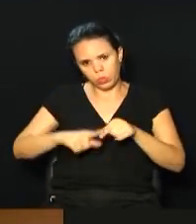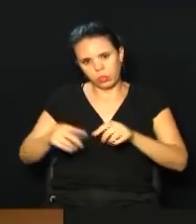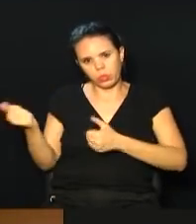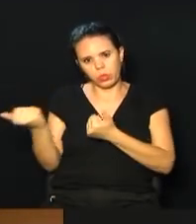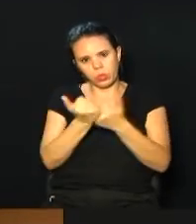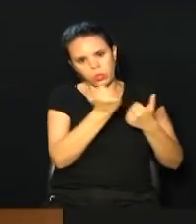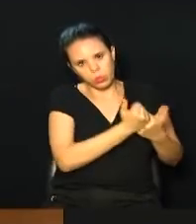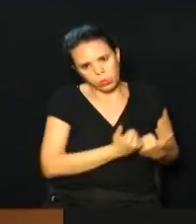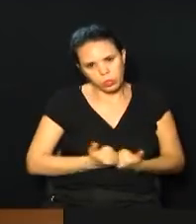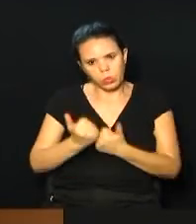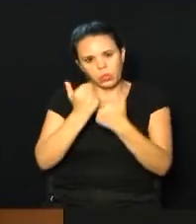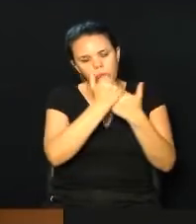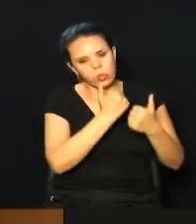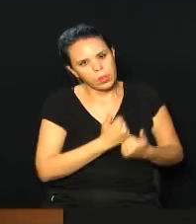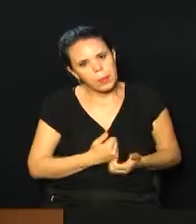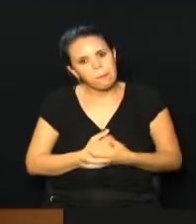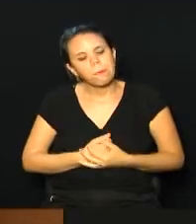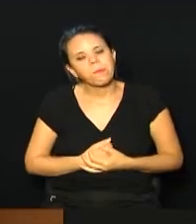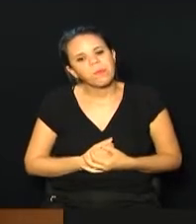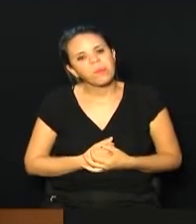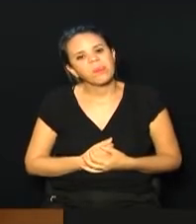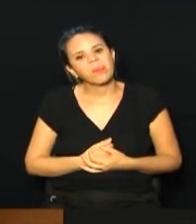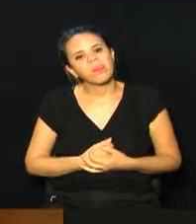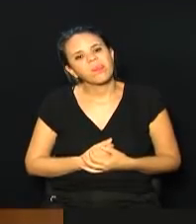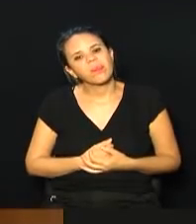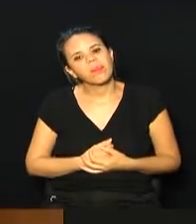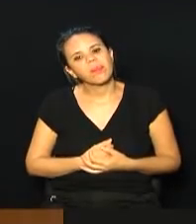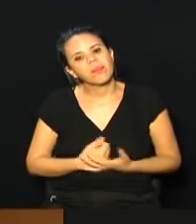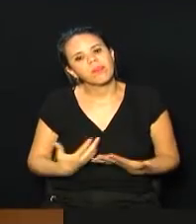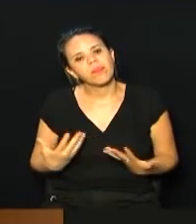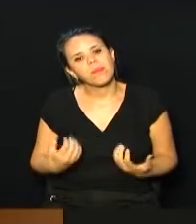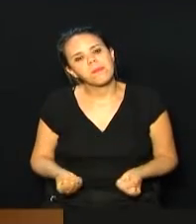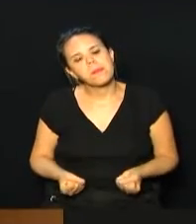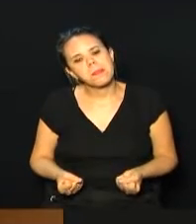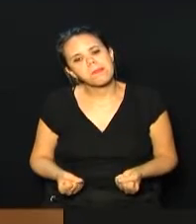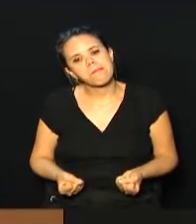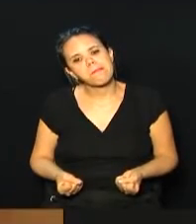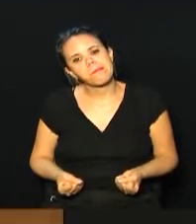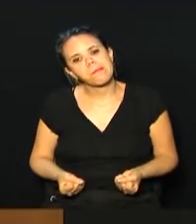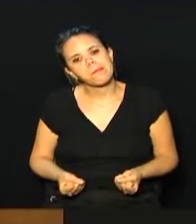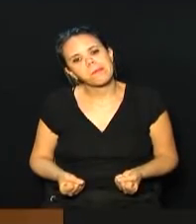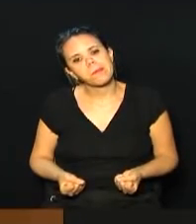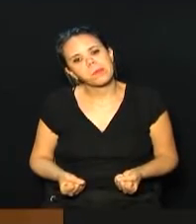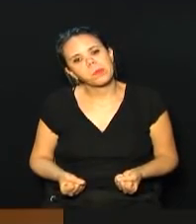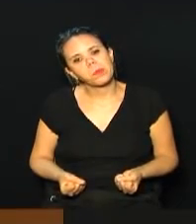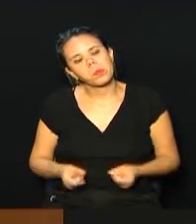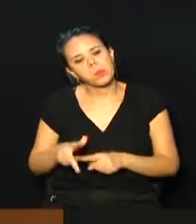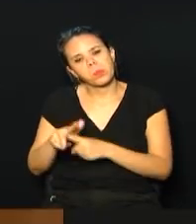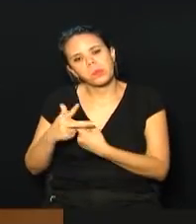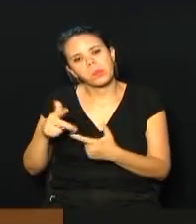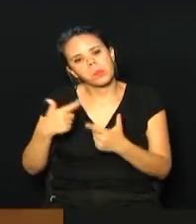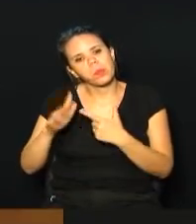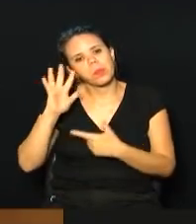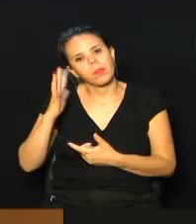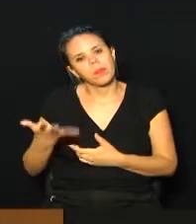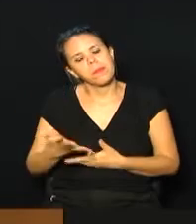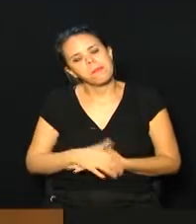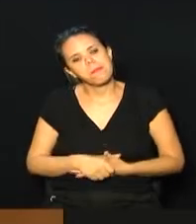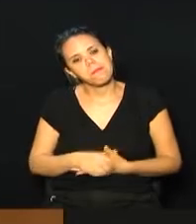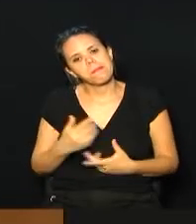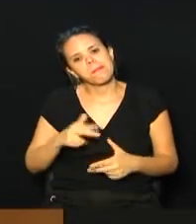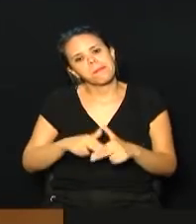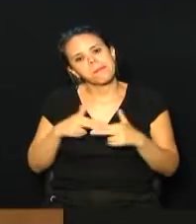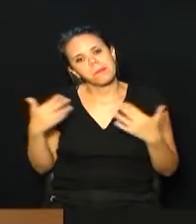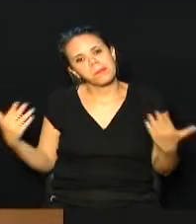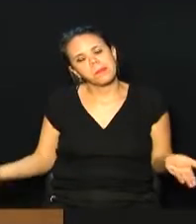recolocado, e desta forma nós vamos debelando todos os problemas causados